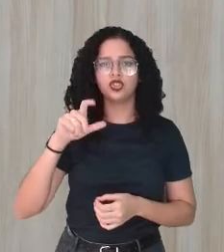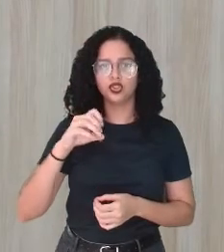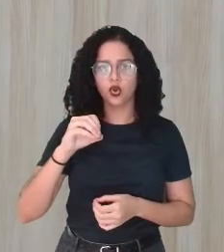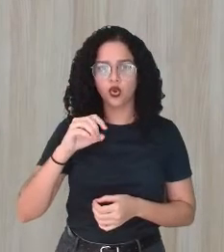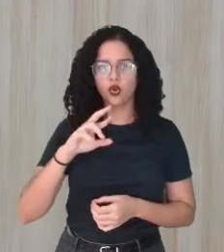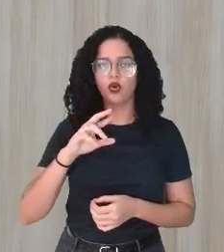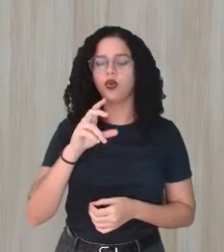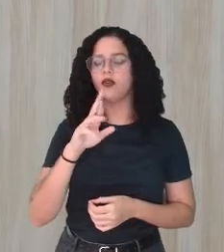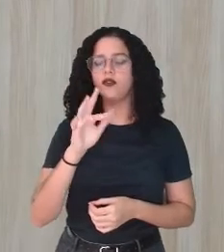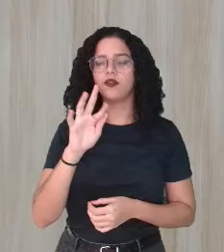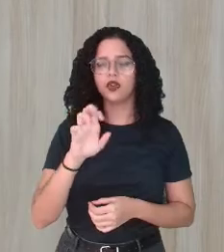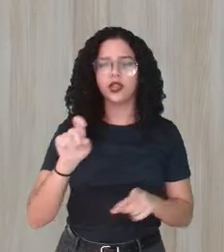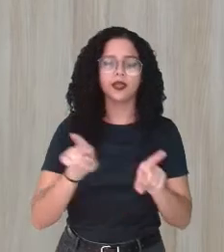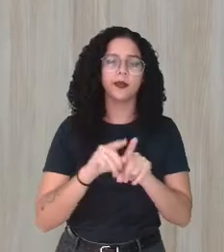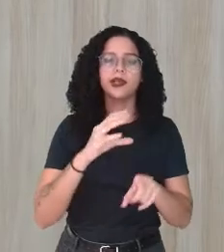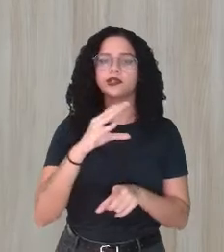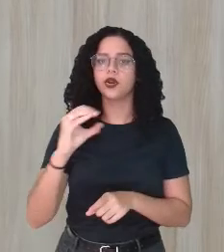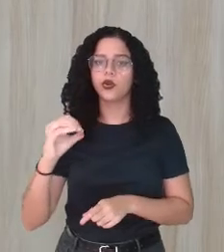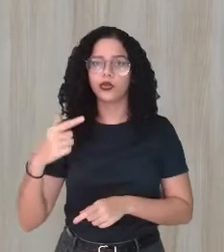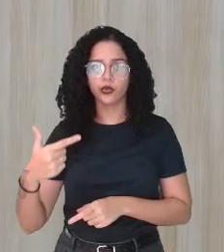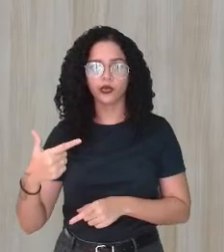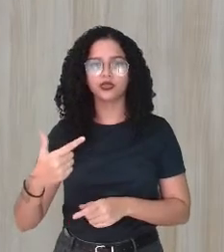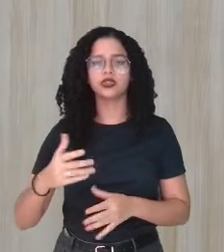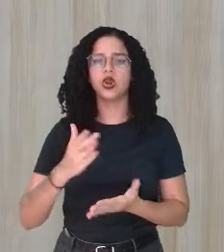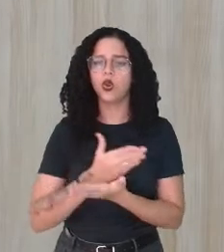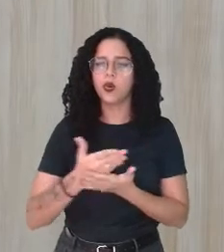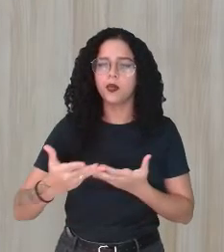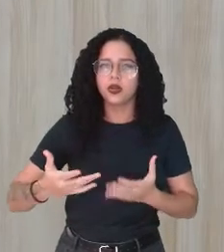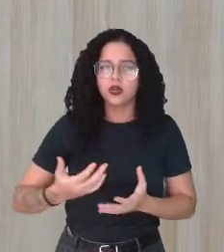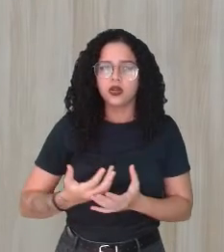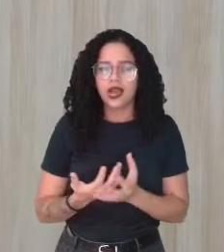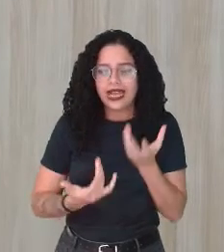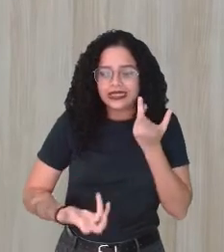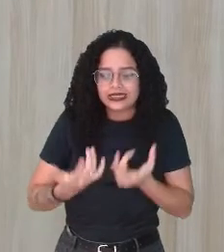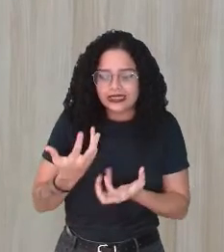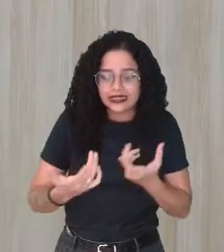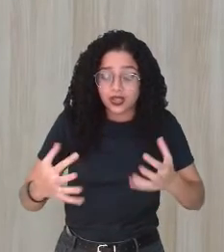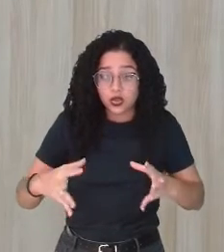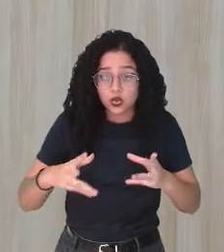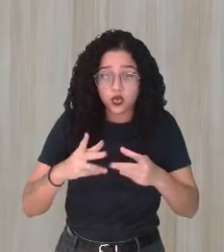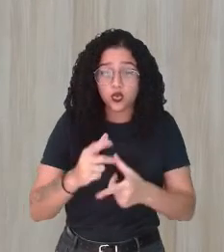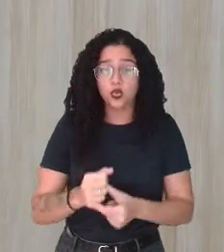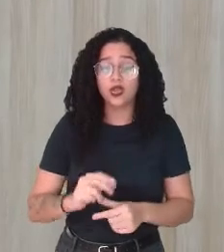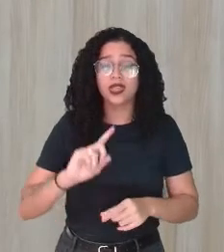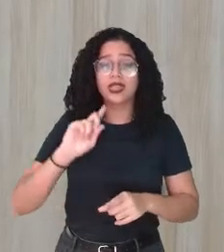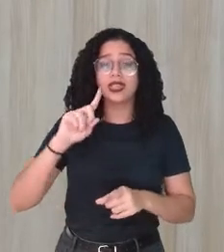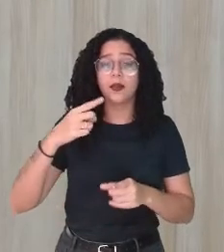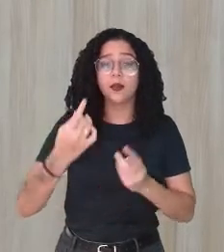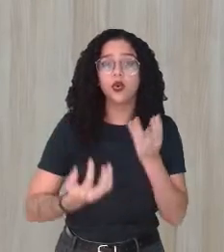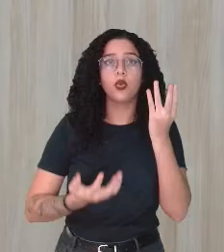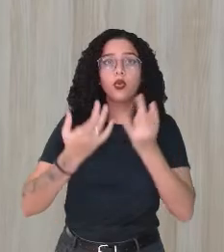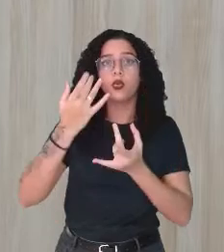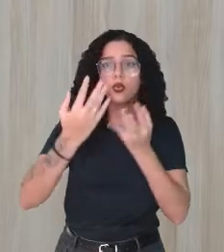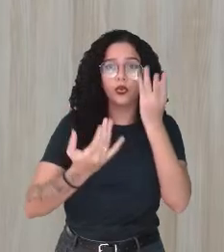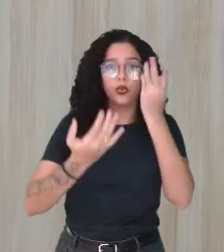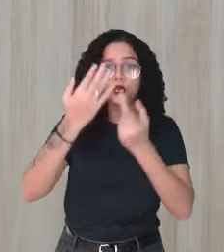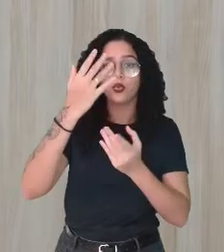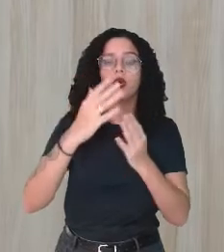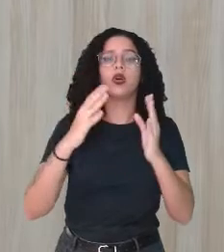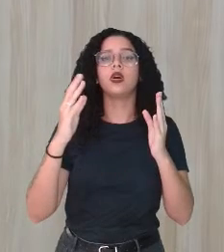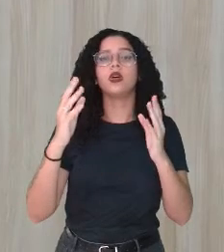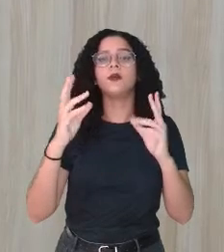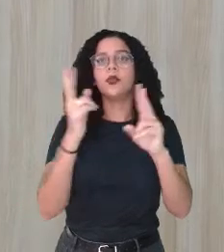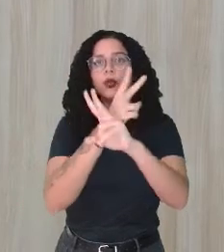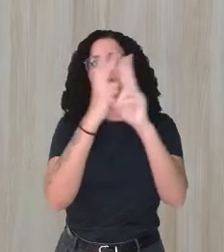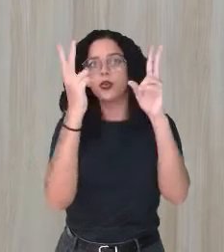CO2. Esse negócio foi aquecendo tudo, né? E a partir daí é que depois esse vapor que foi subindo, né?